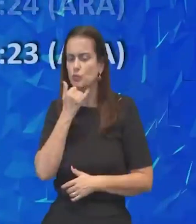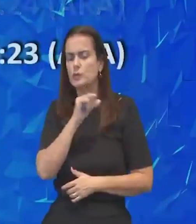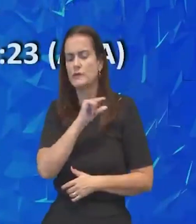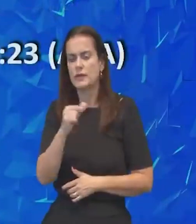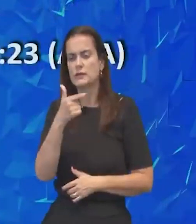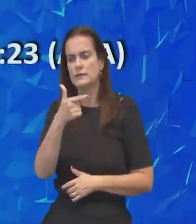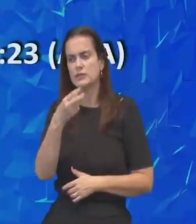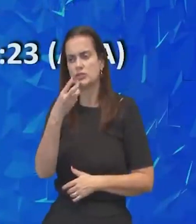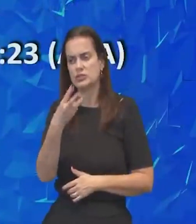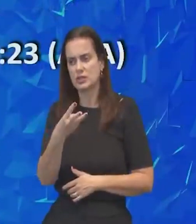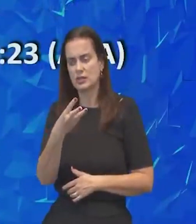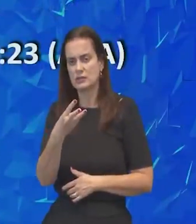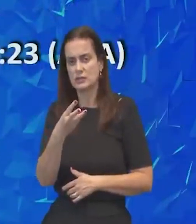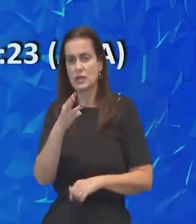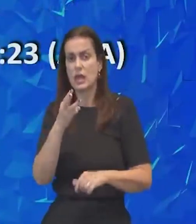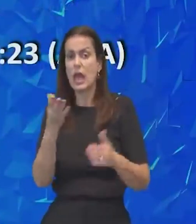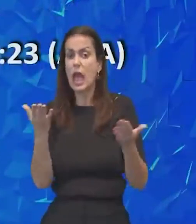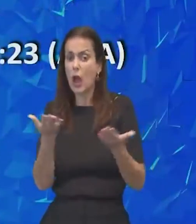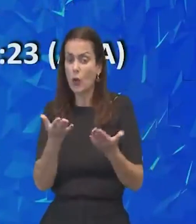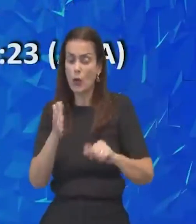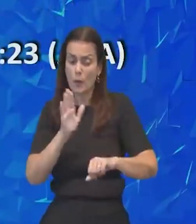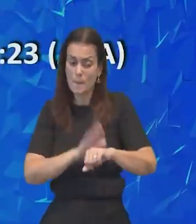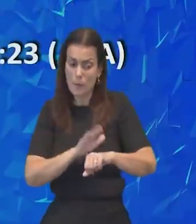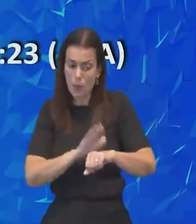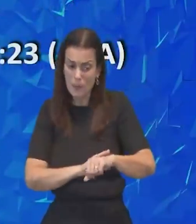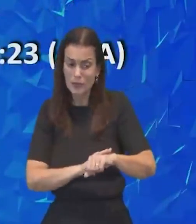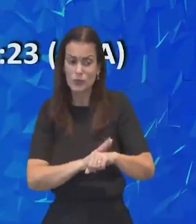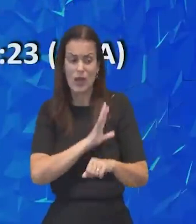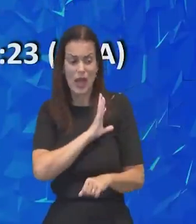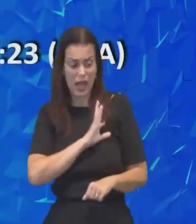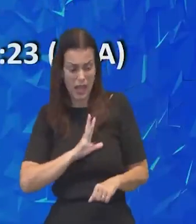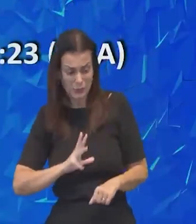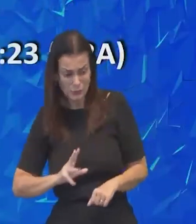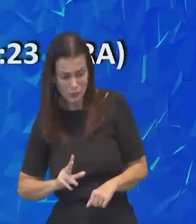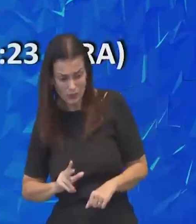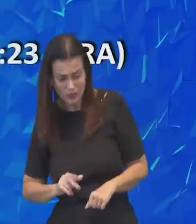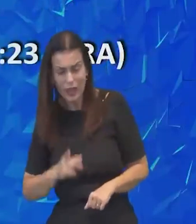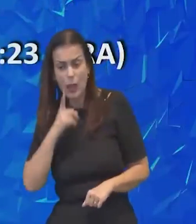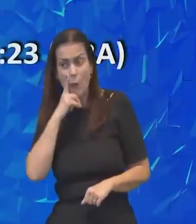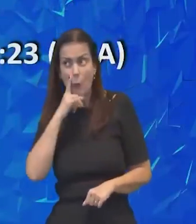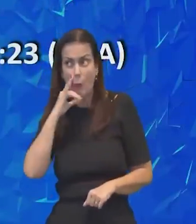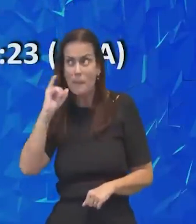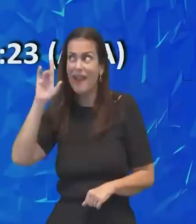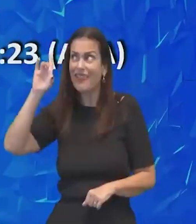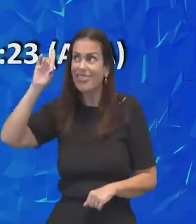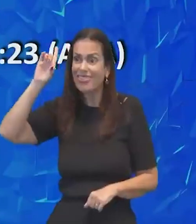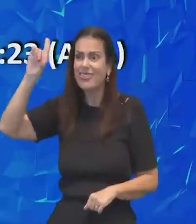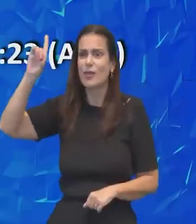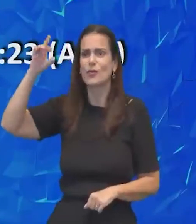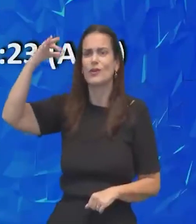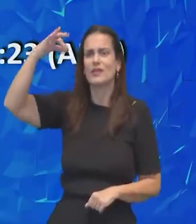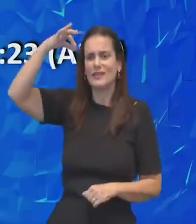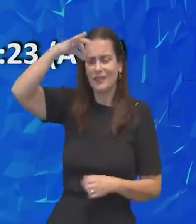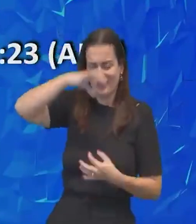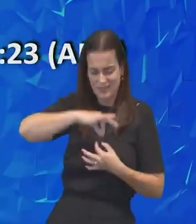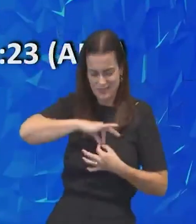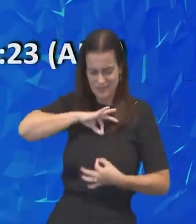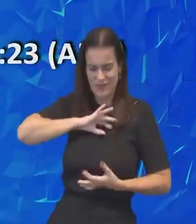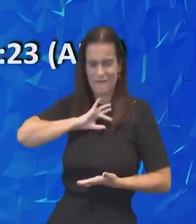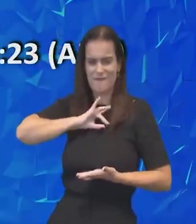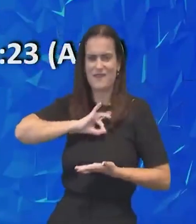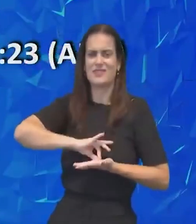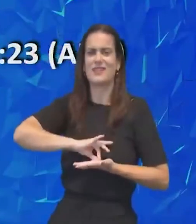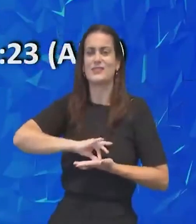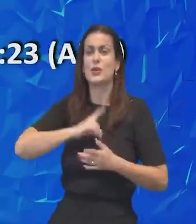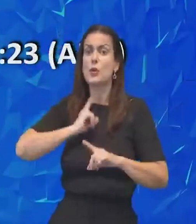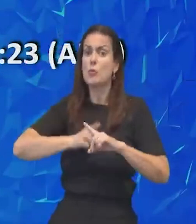hora vem, agora é, em que os verdadeiros adoradores adorarão o Pai em espírito e em verdade, porque o Pai